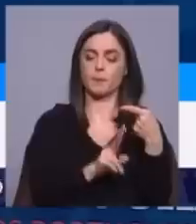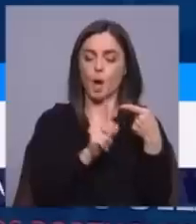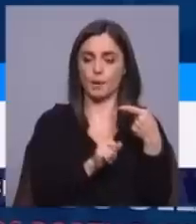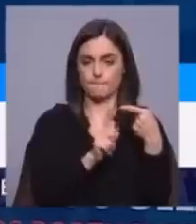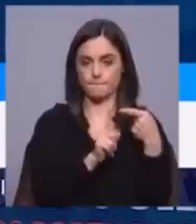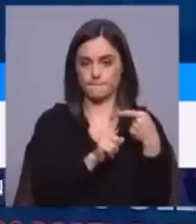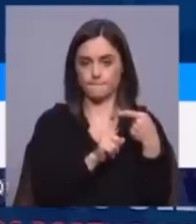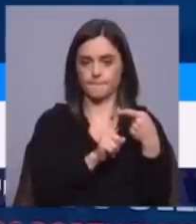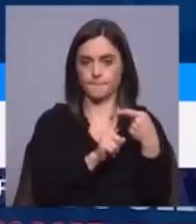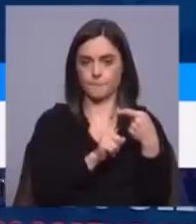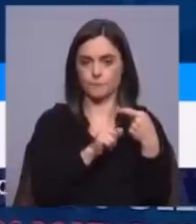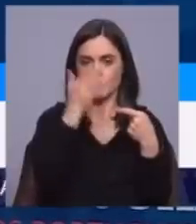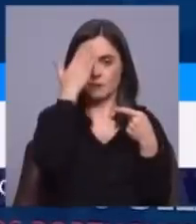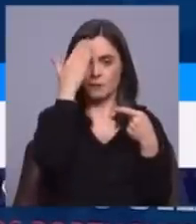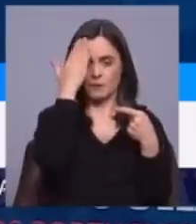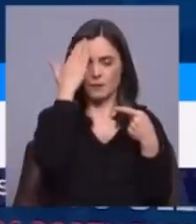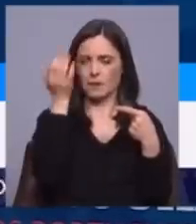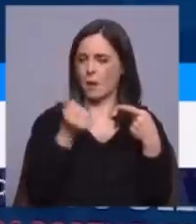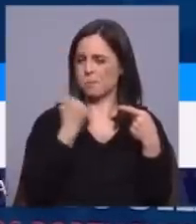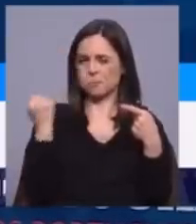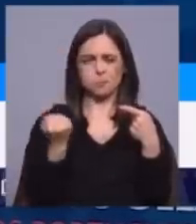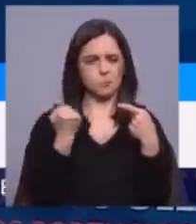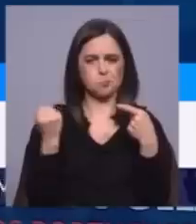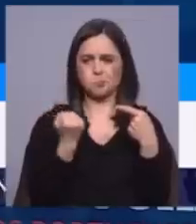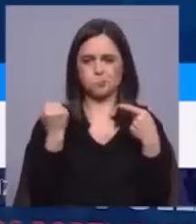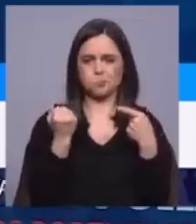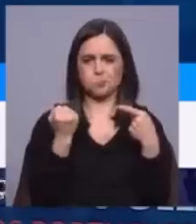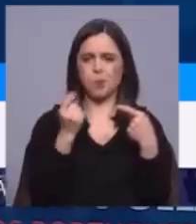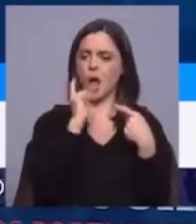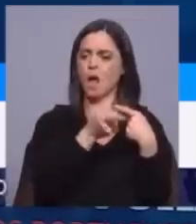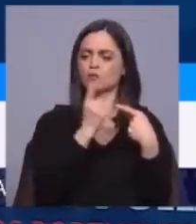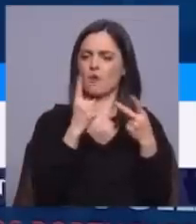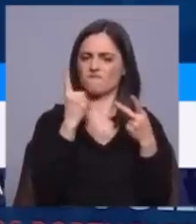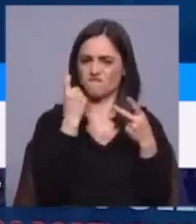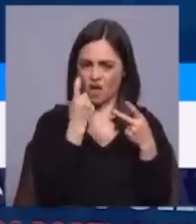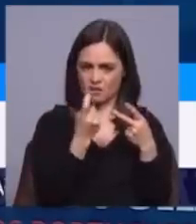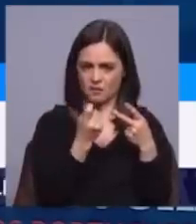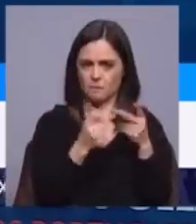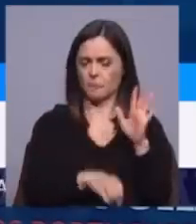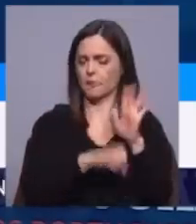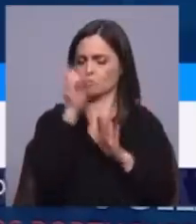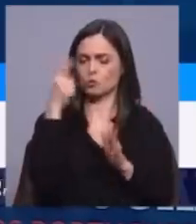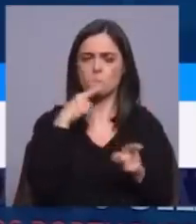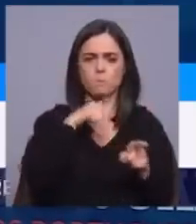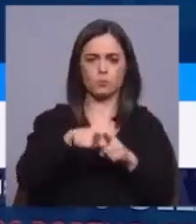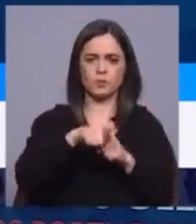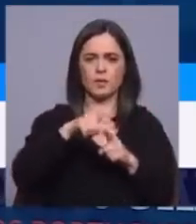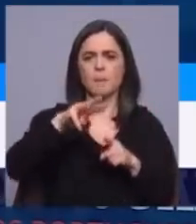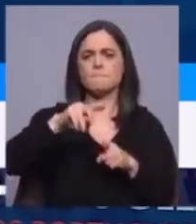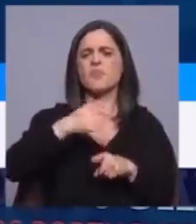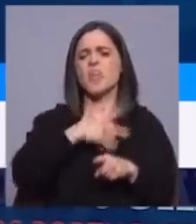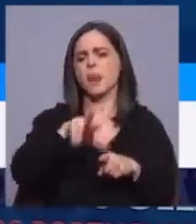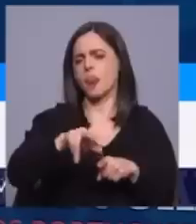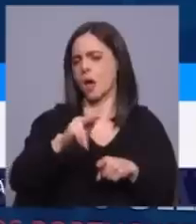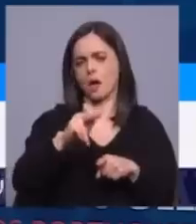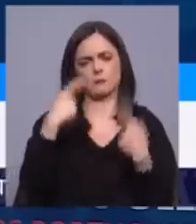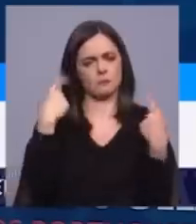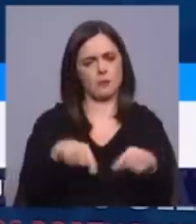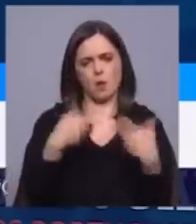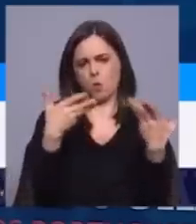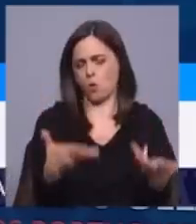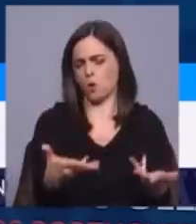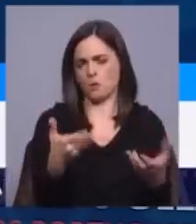Clara incapacidade falta da autoridade e condições políticas que Fernando Medina tem neste momento